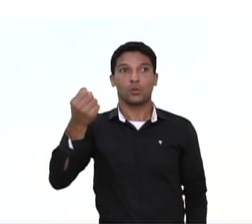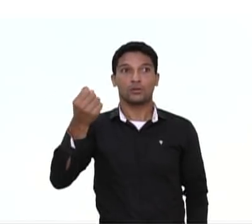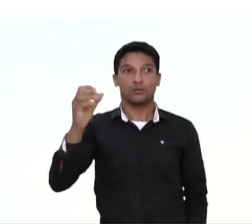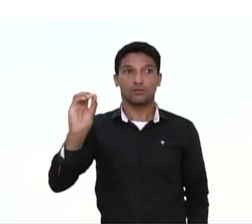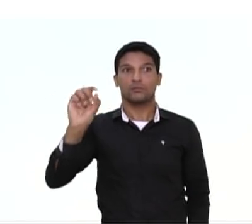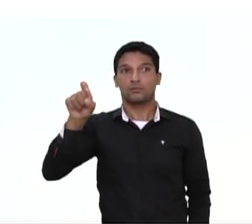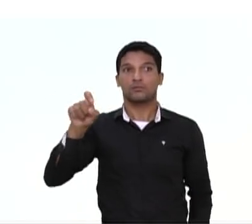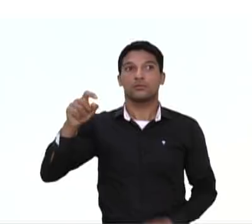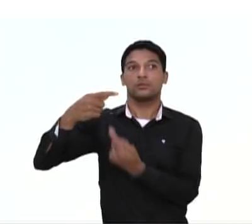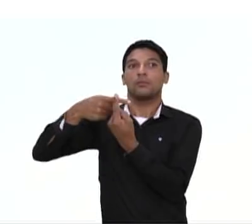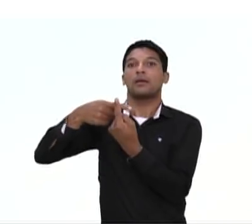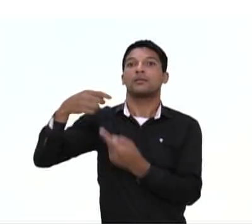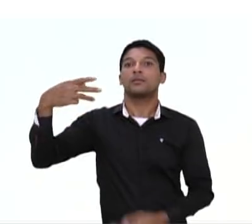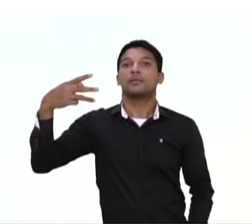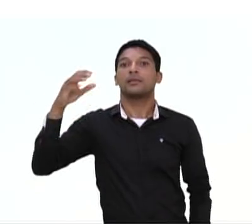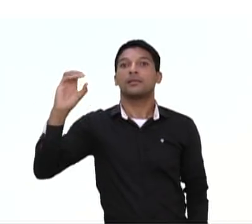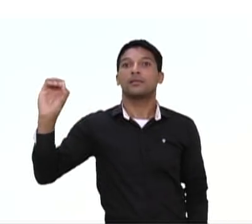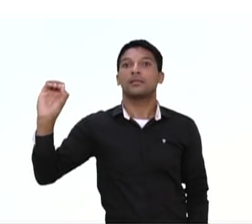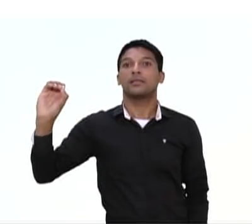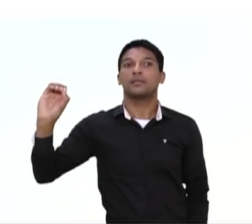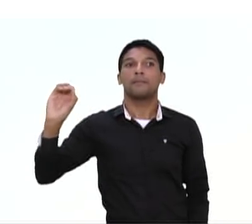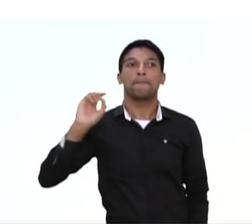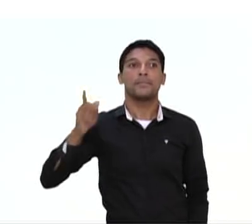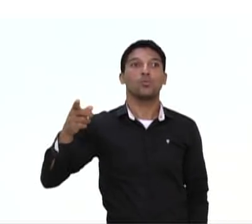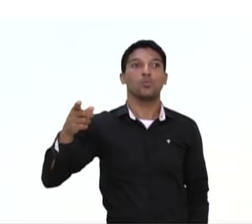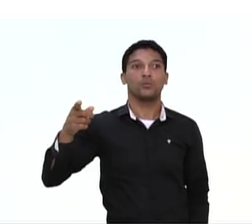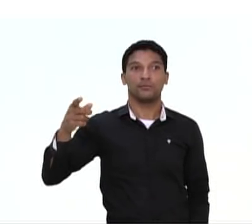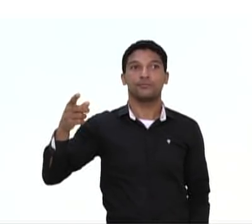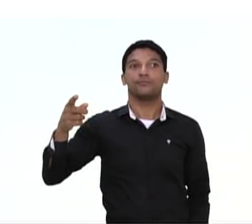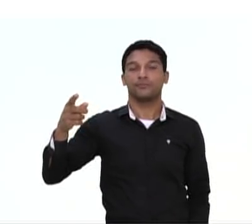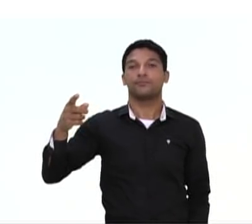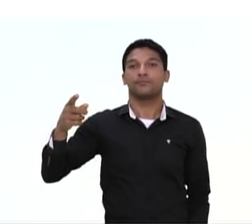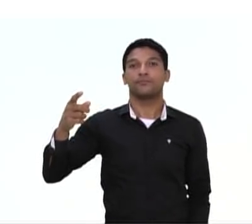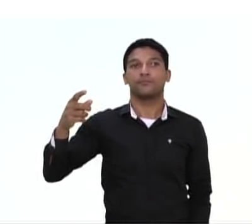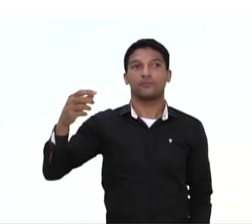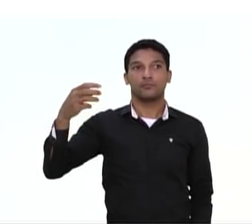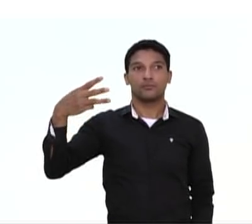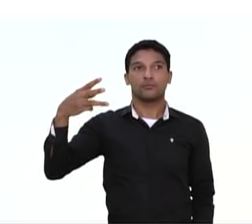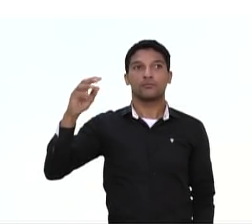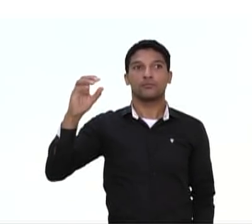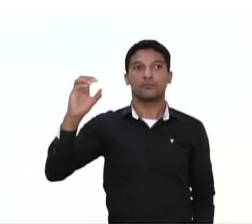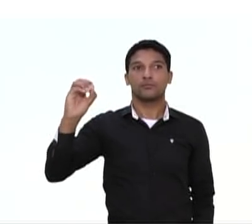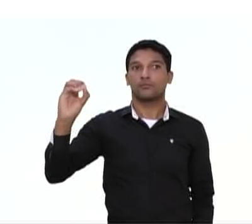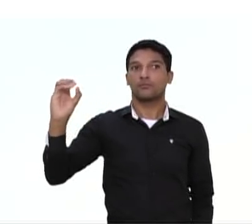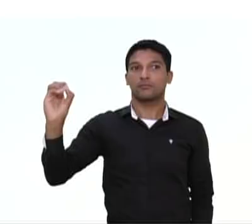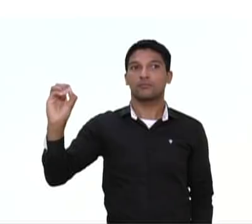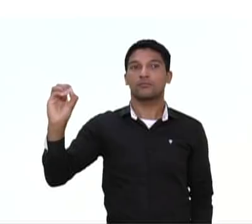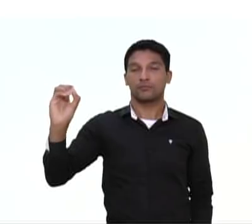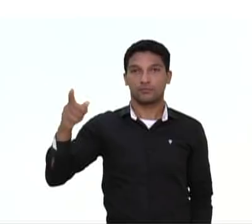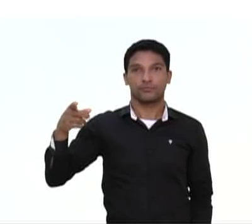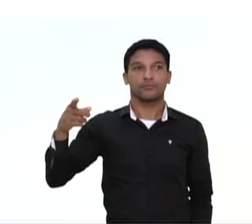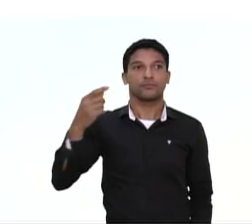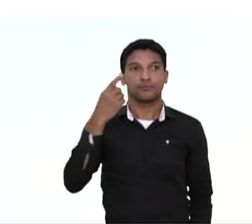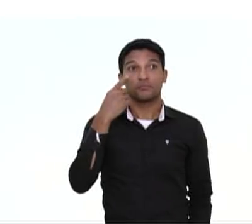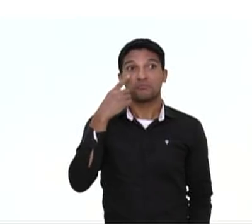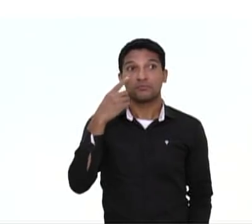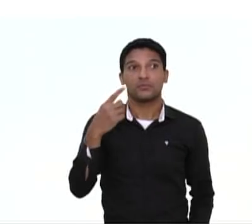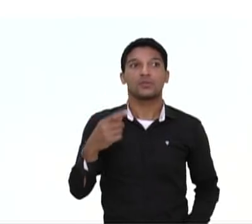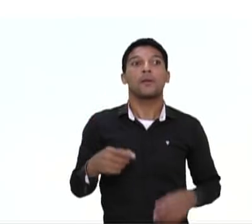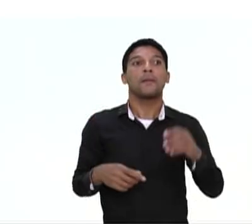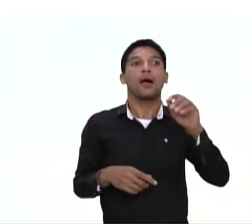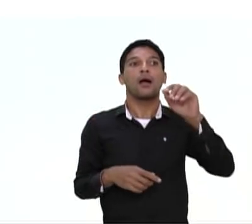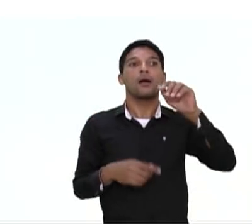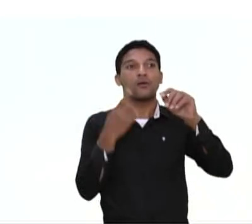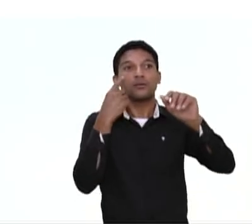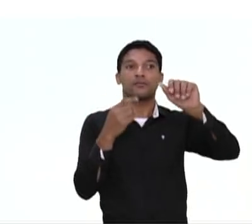e tem a a quantidade de unidades produzidas para que o custo seja mínimo e tem b o valor